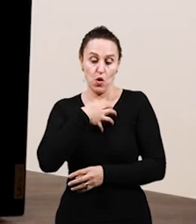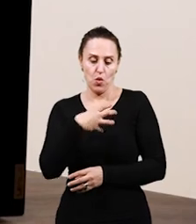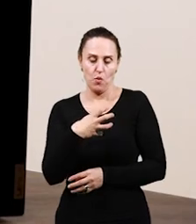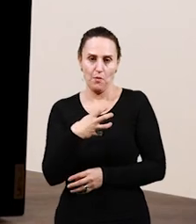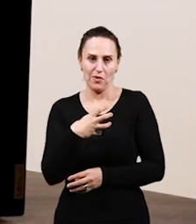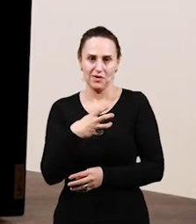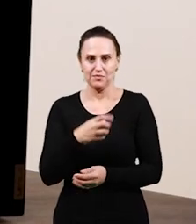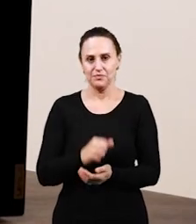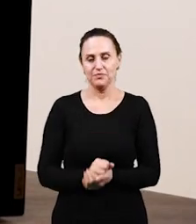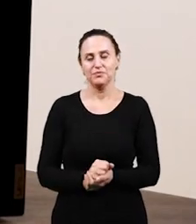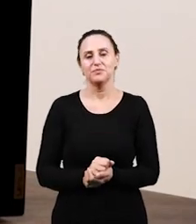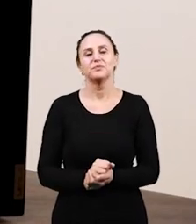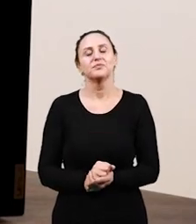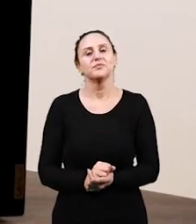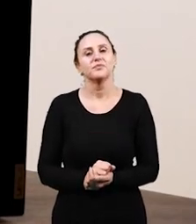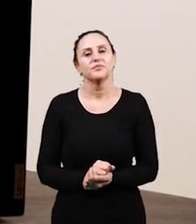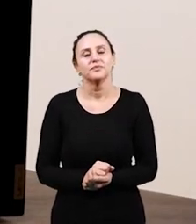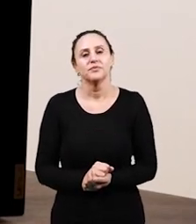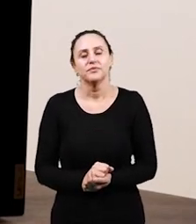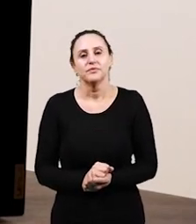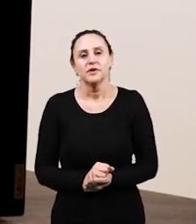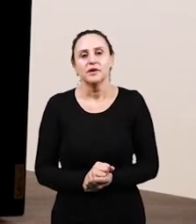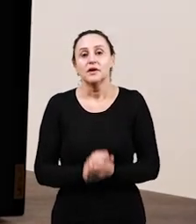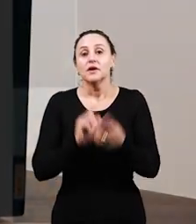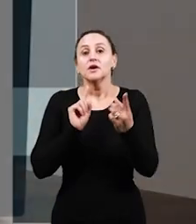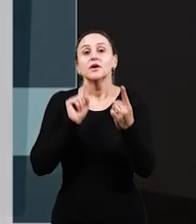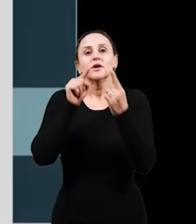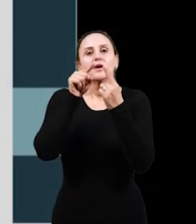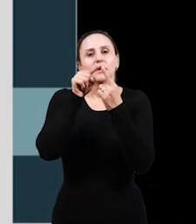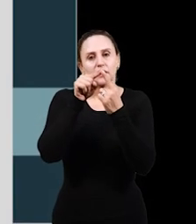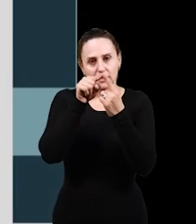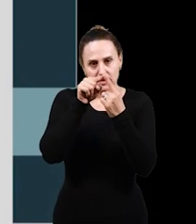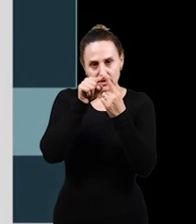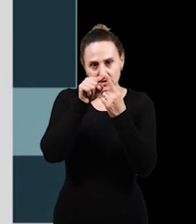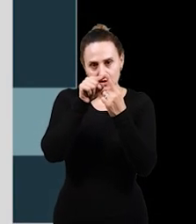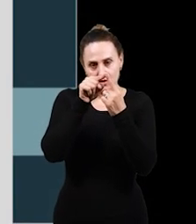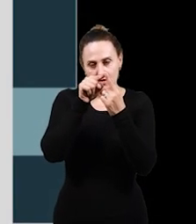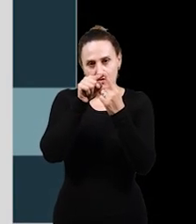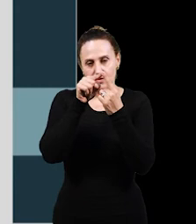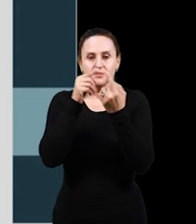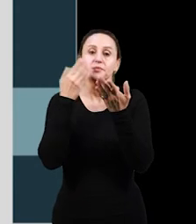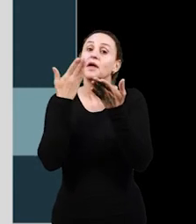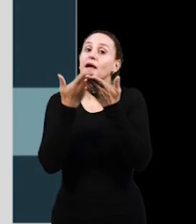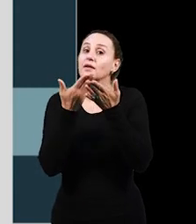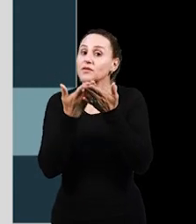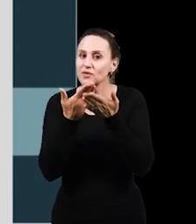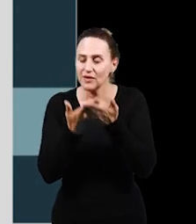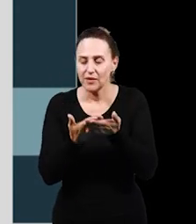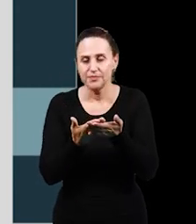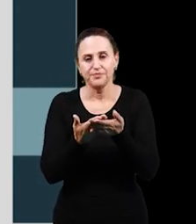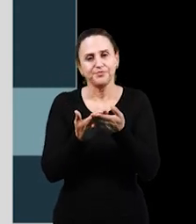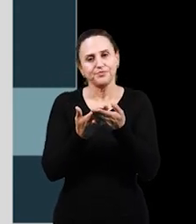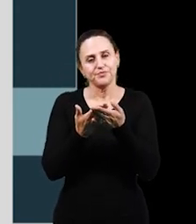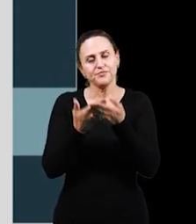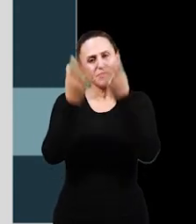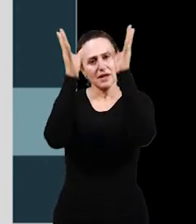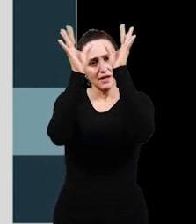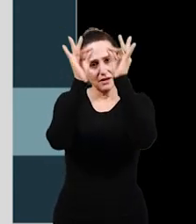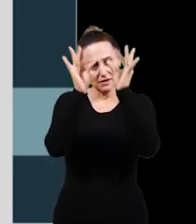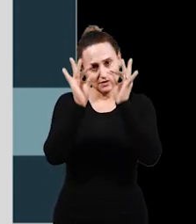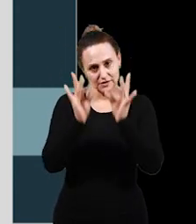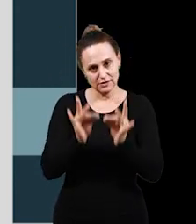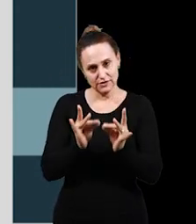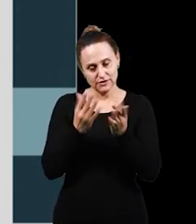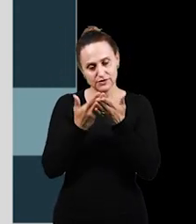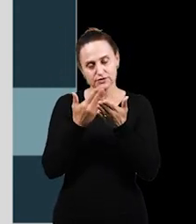de behaviorismo é o objetivo é fazer um uma descrição de um estudo sincrônico da